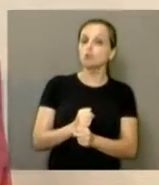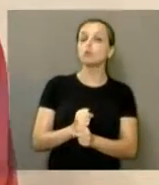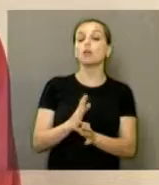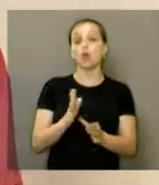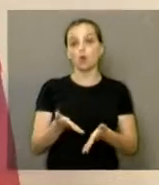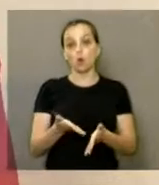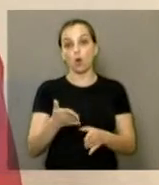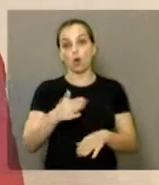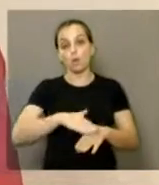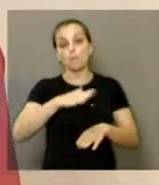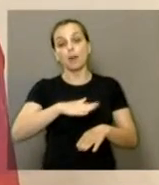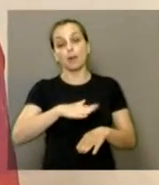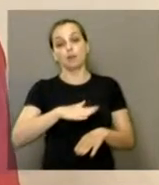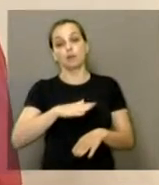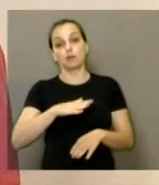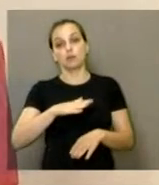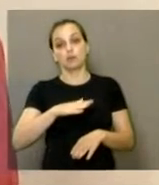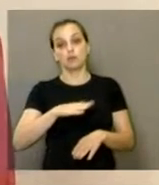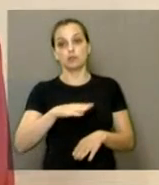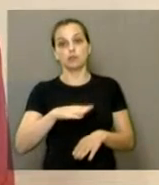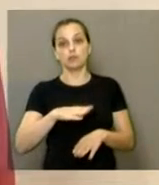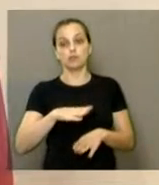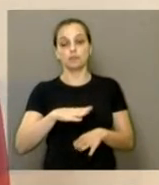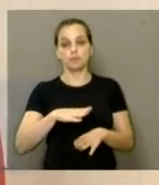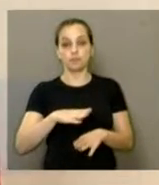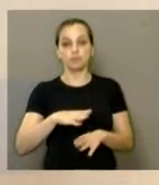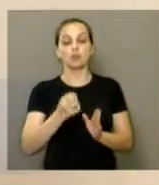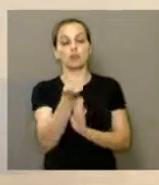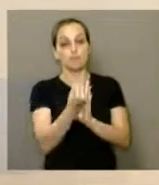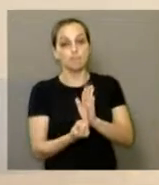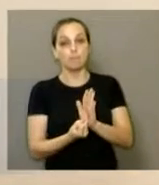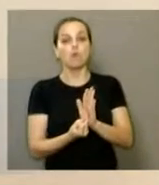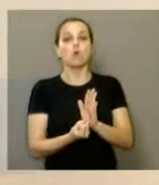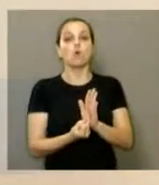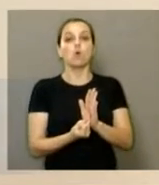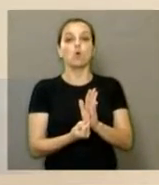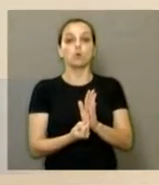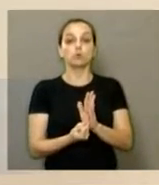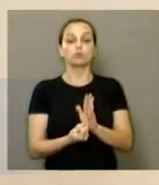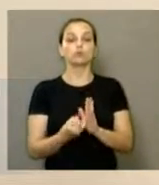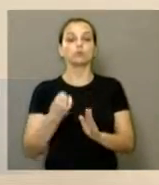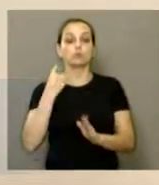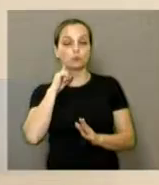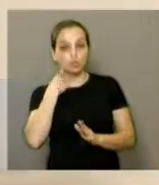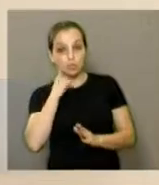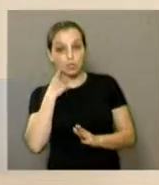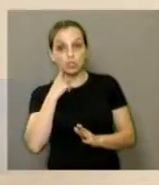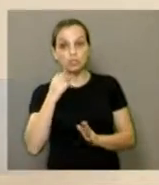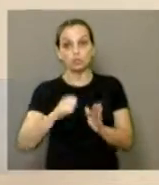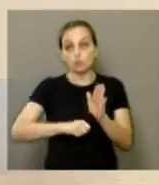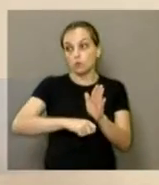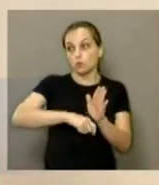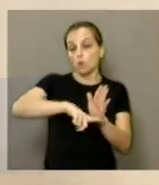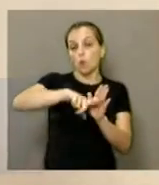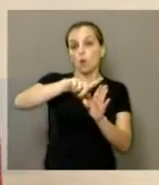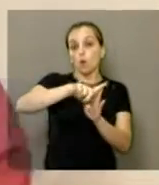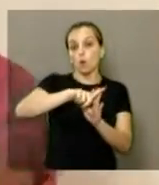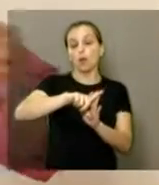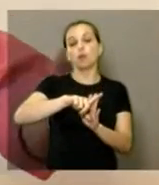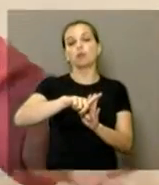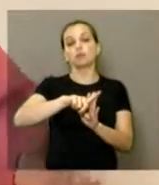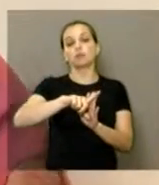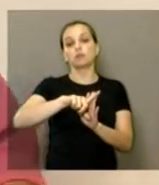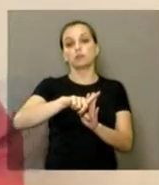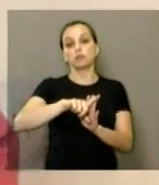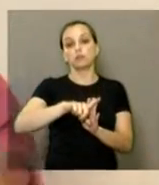agora a cobrança da taxa do resíduo sólido acima do limite de pagamento dos contribuintes, que